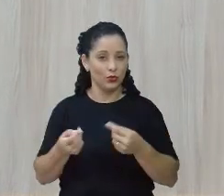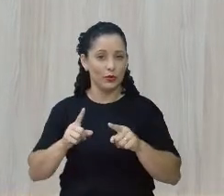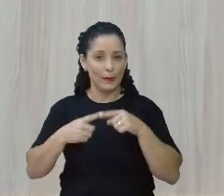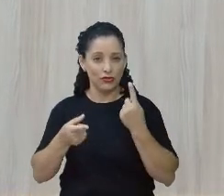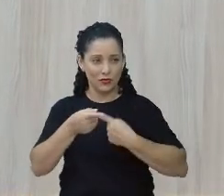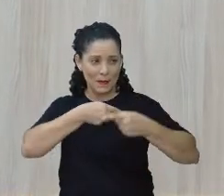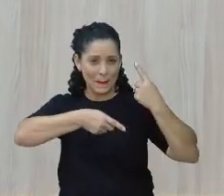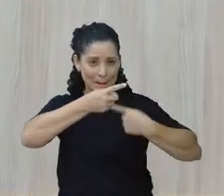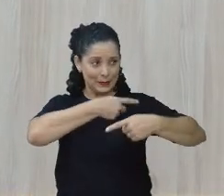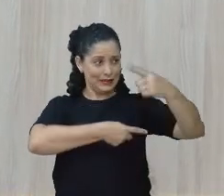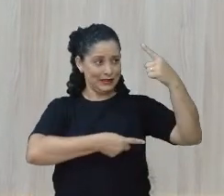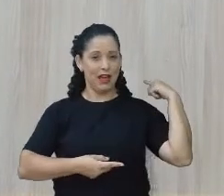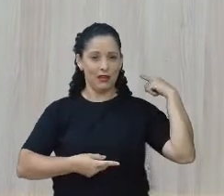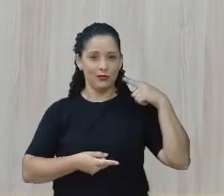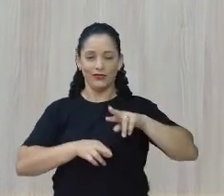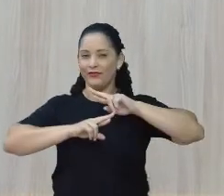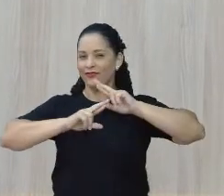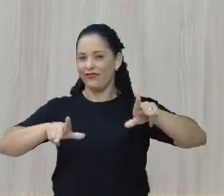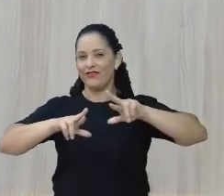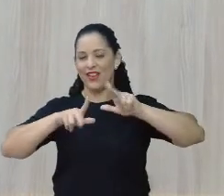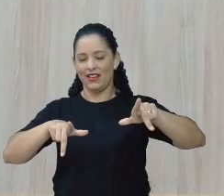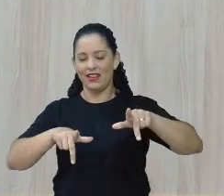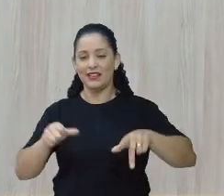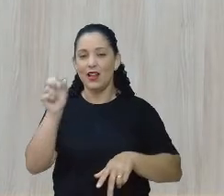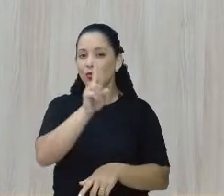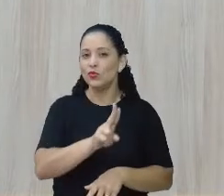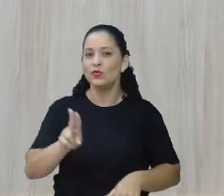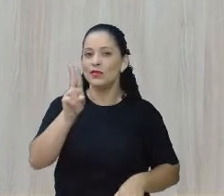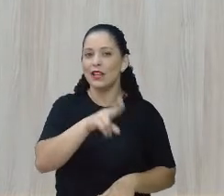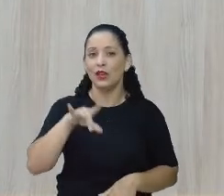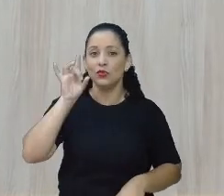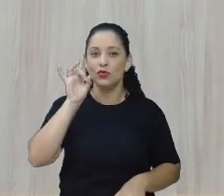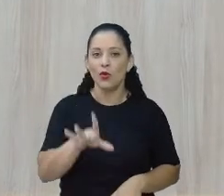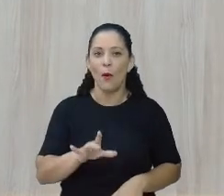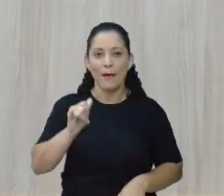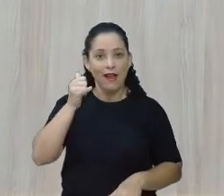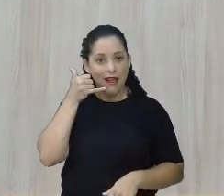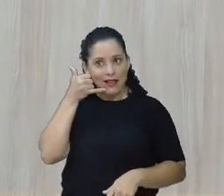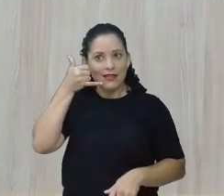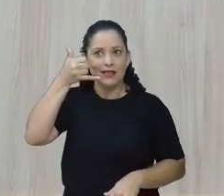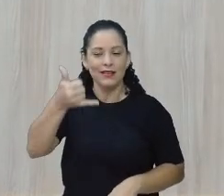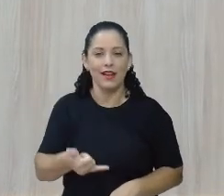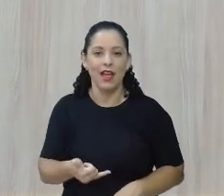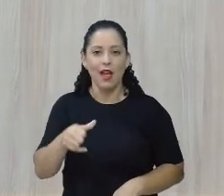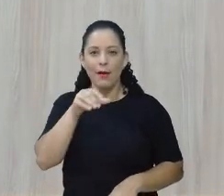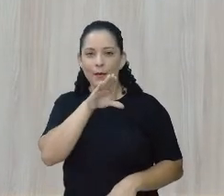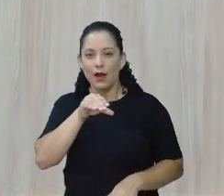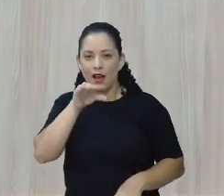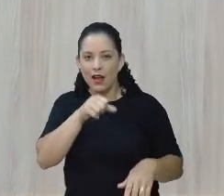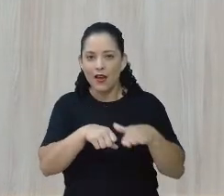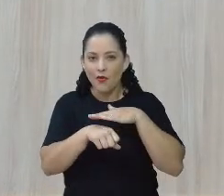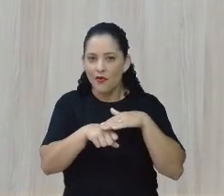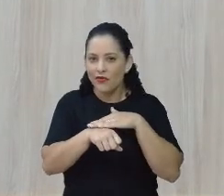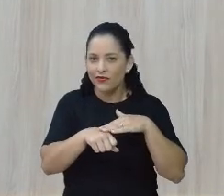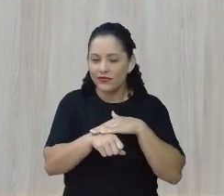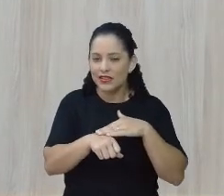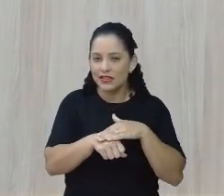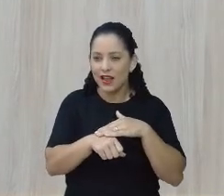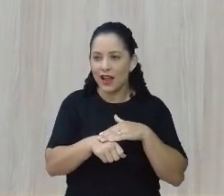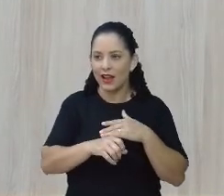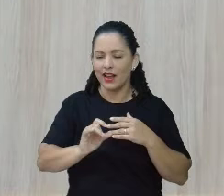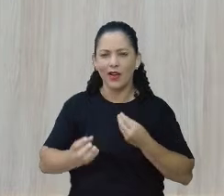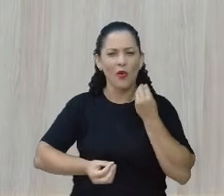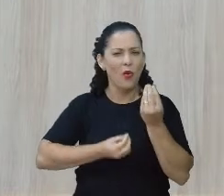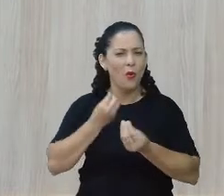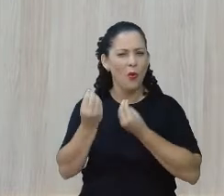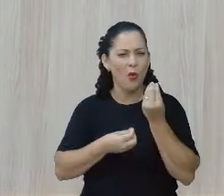telefone naquela época era um pouco diferente, ele era usado só para ligação. Olha só, será que a gente ia aguentar ficar com um